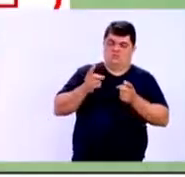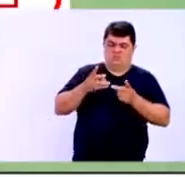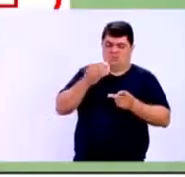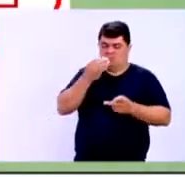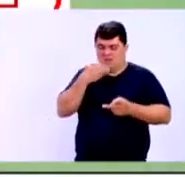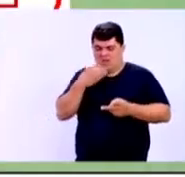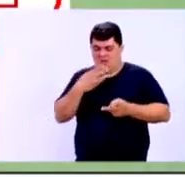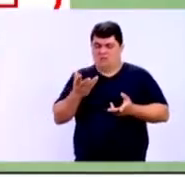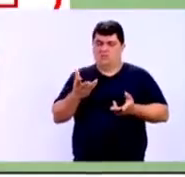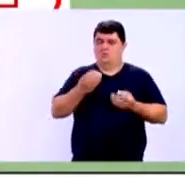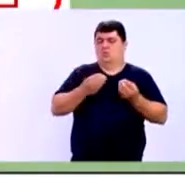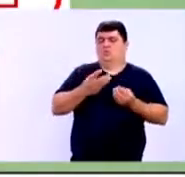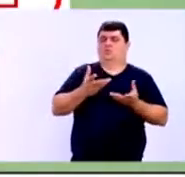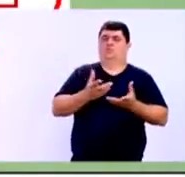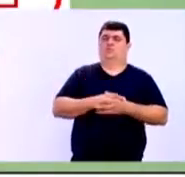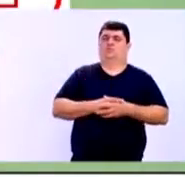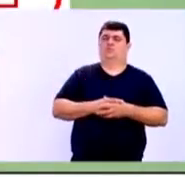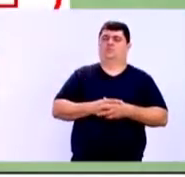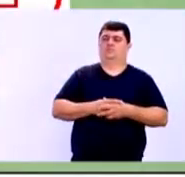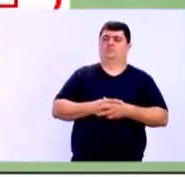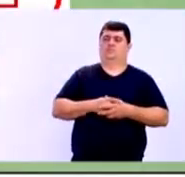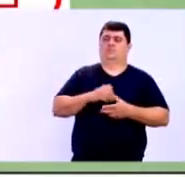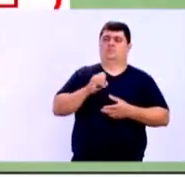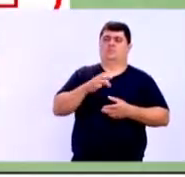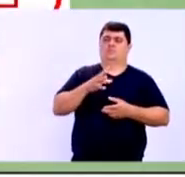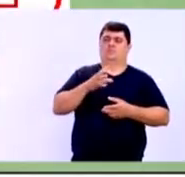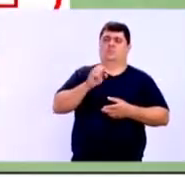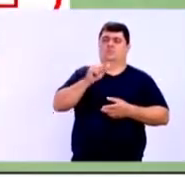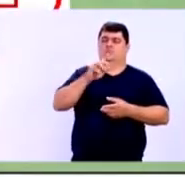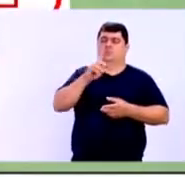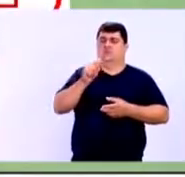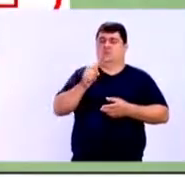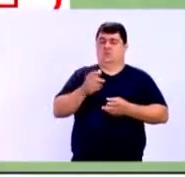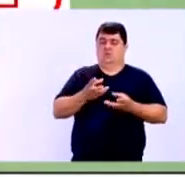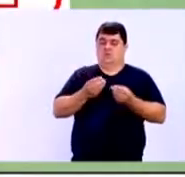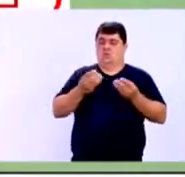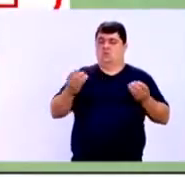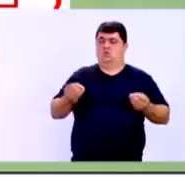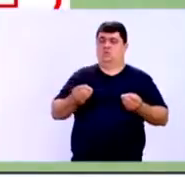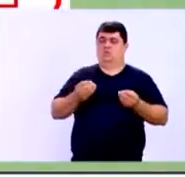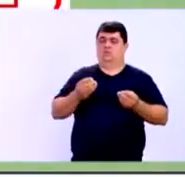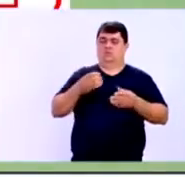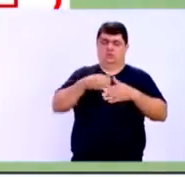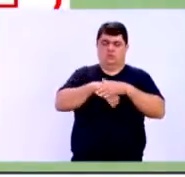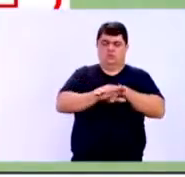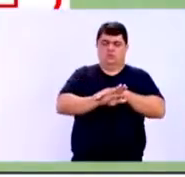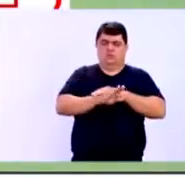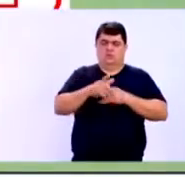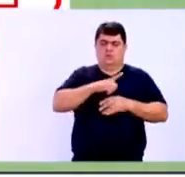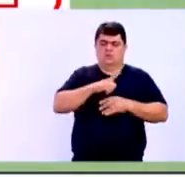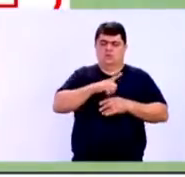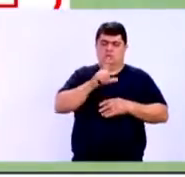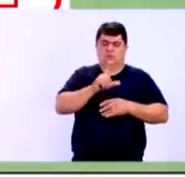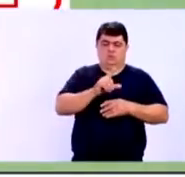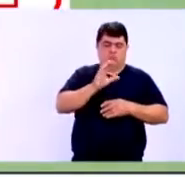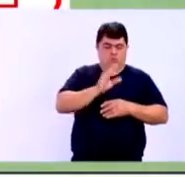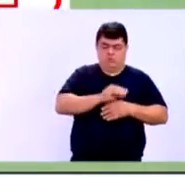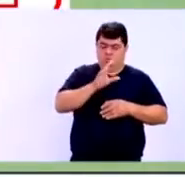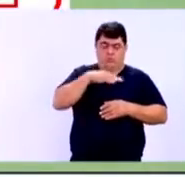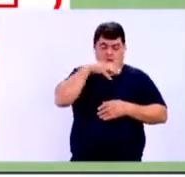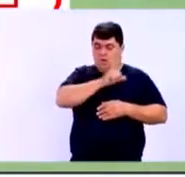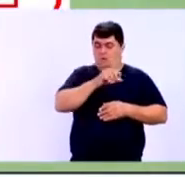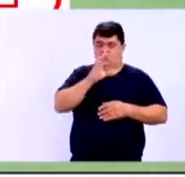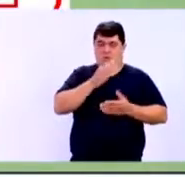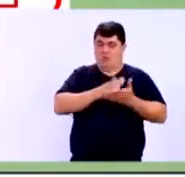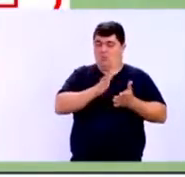está tendo uma saída baixa. Se a saída se está saindo muito produto e meu estoque está abaixando, ficando muito baixo,